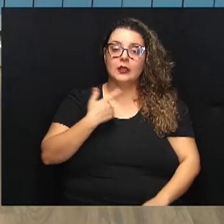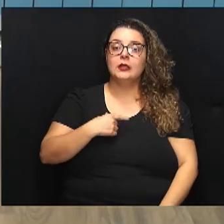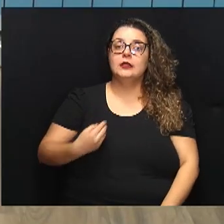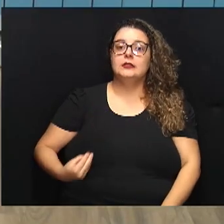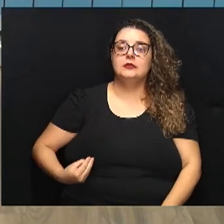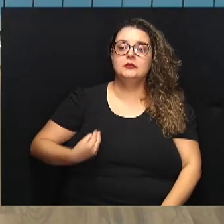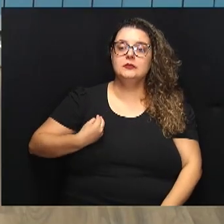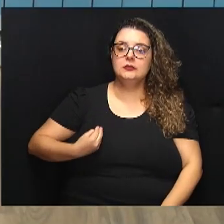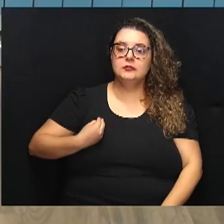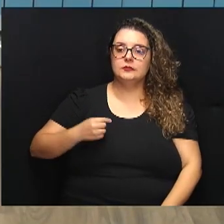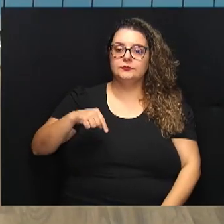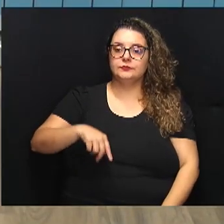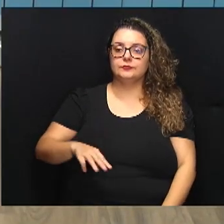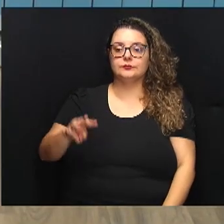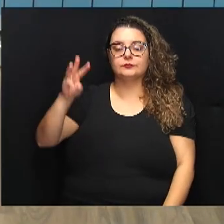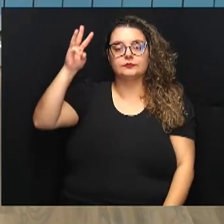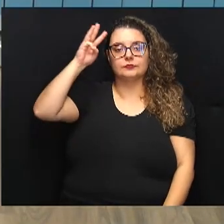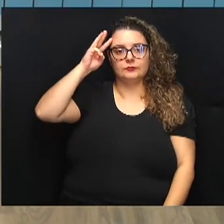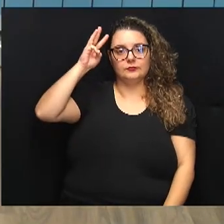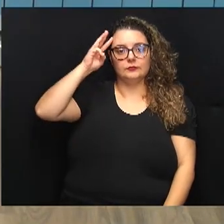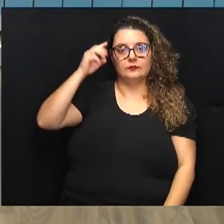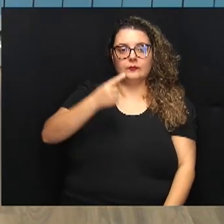ao vivo nesta terça-feira,